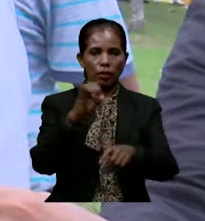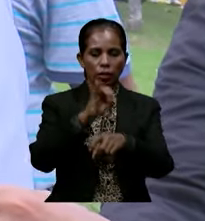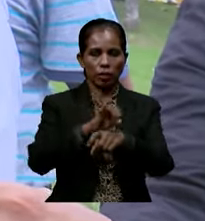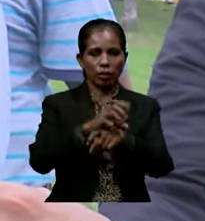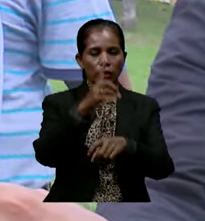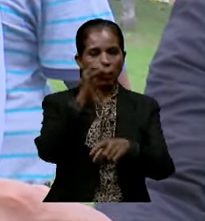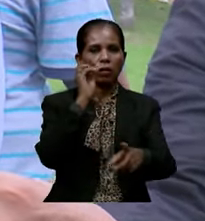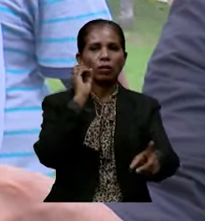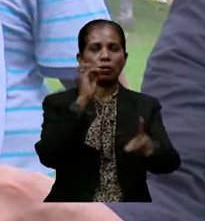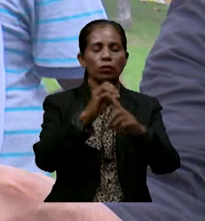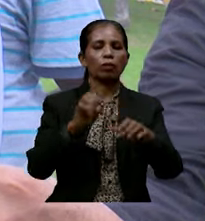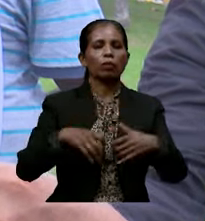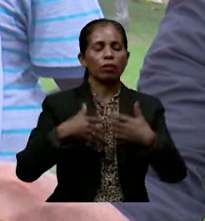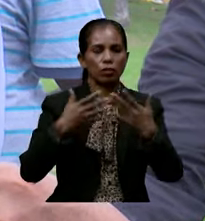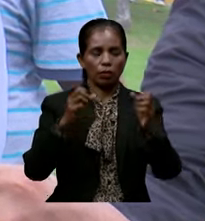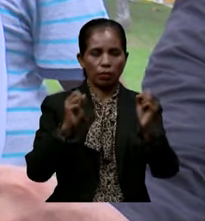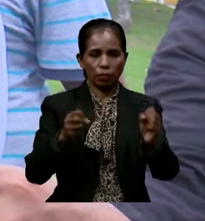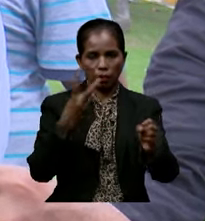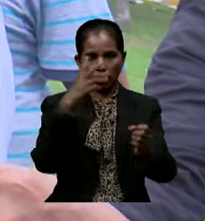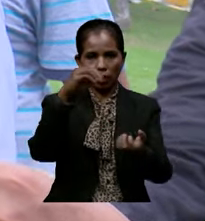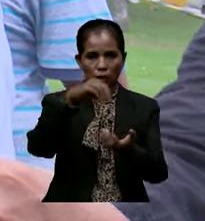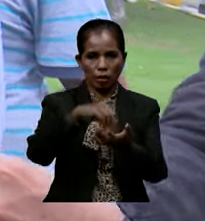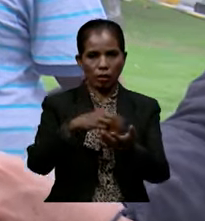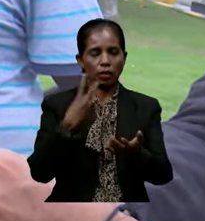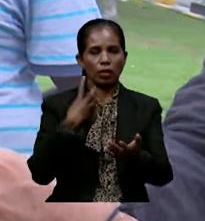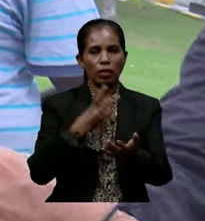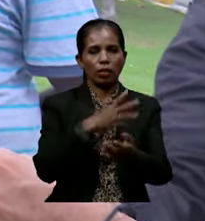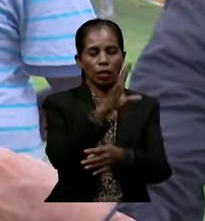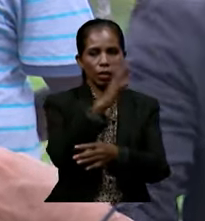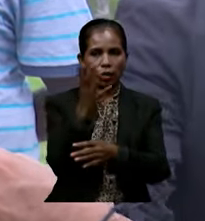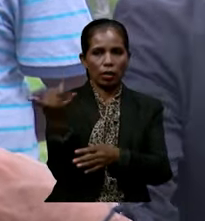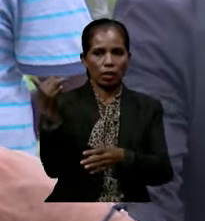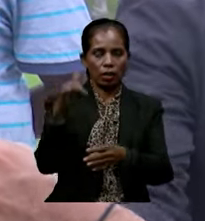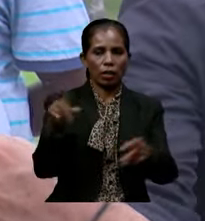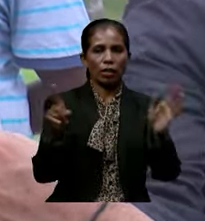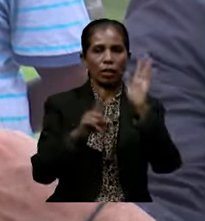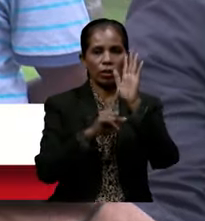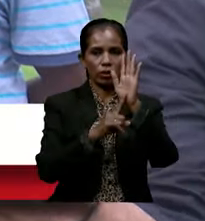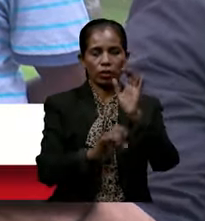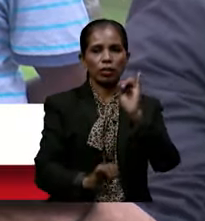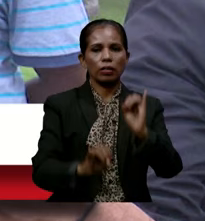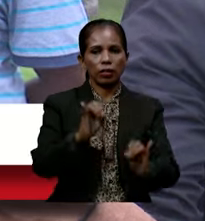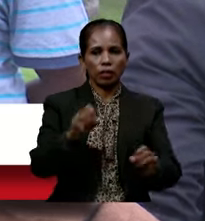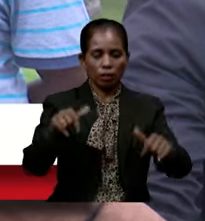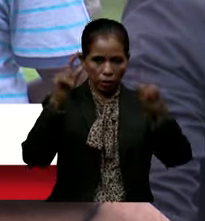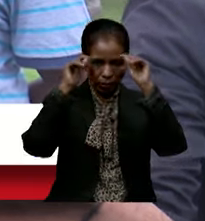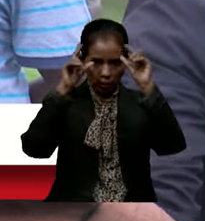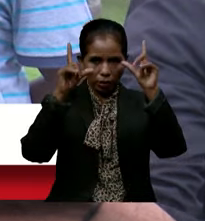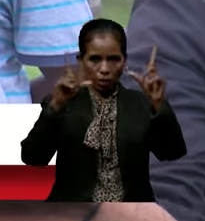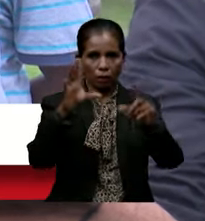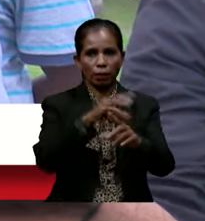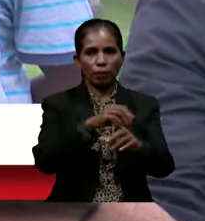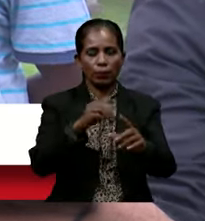Ho objetivo o insapra tu bele conserva filafali tania ai kameli ne bema saya nesa identidade de Timor Leste nia. Ne bema